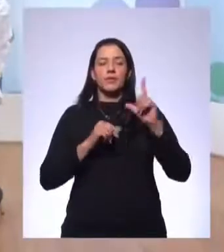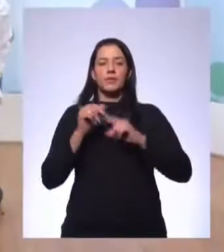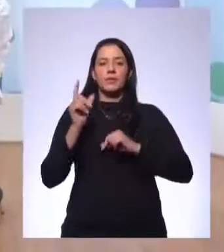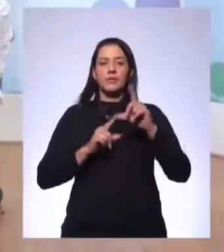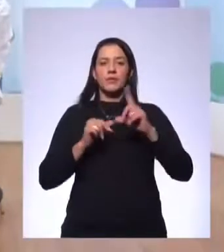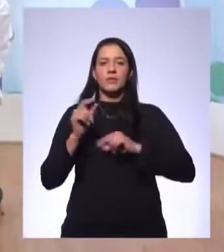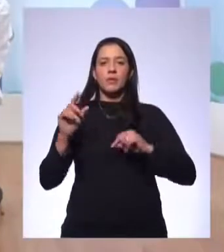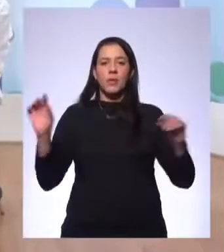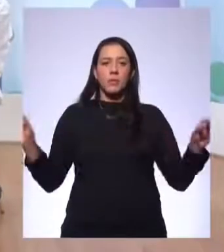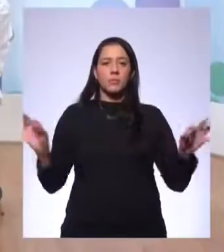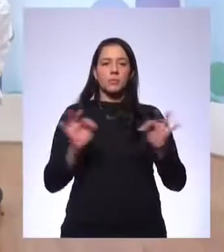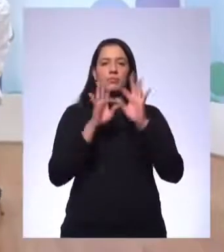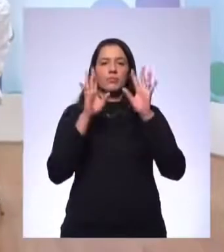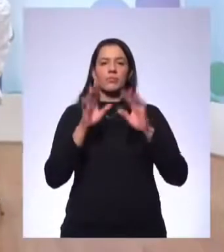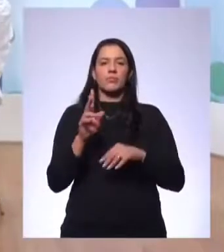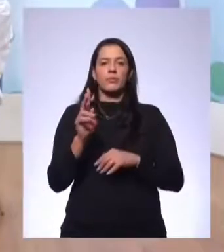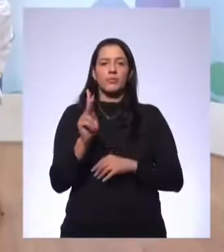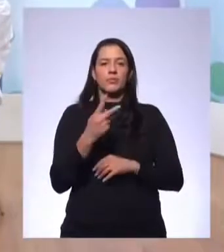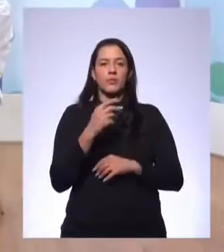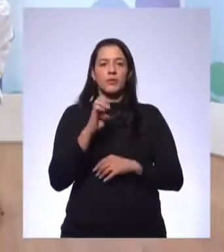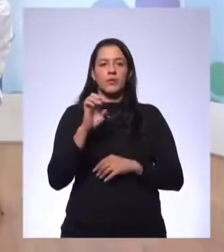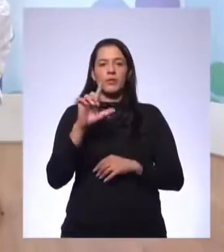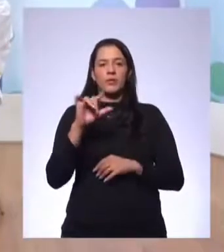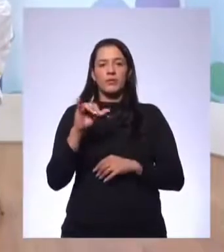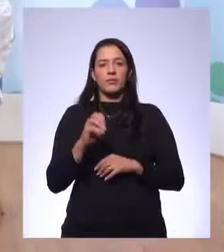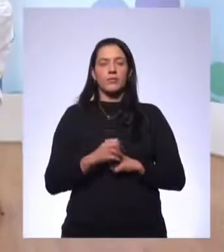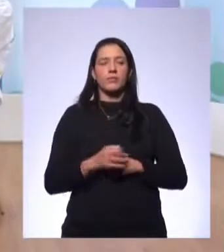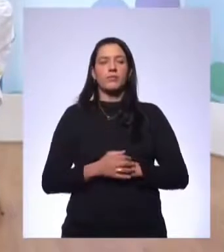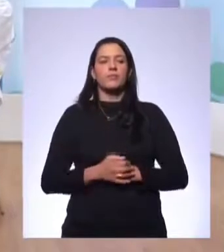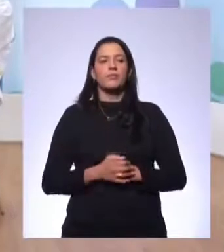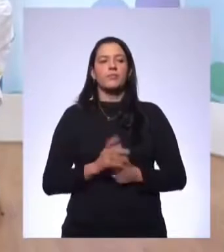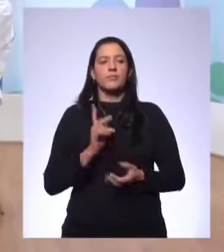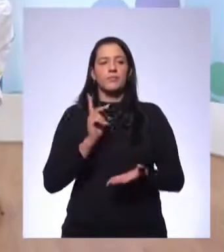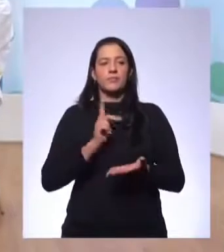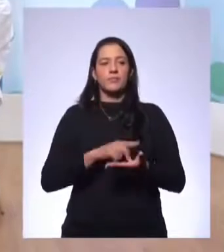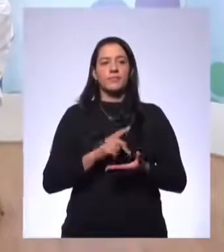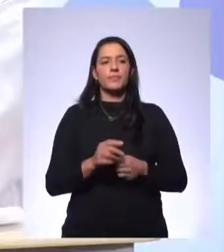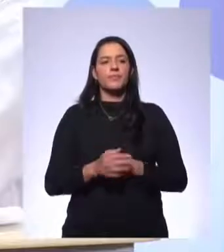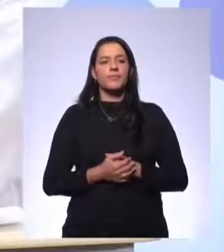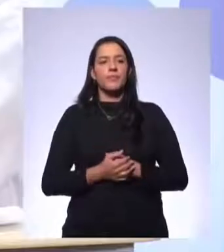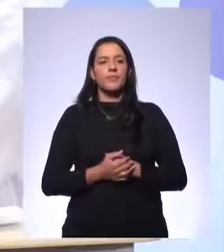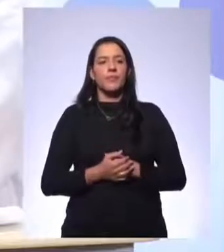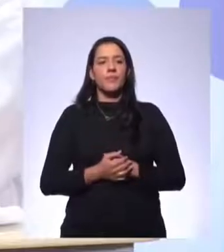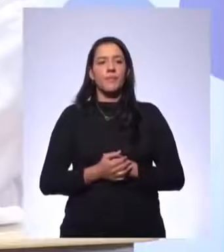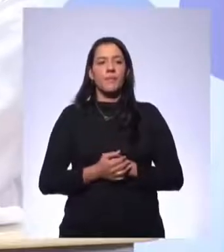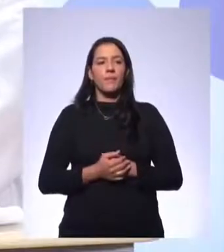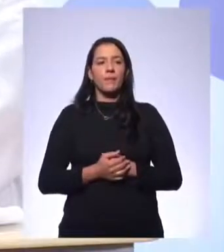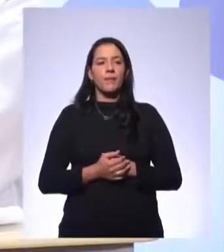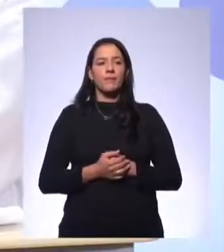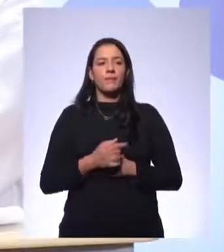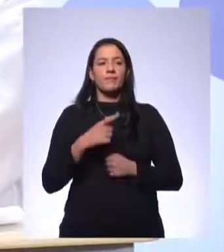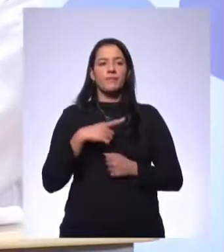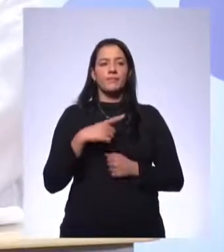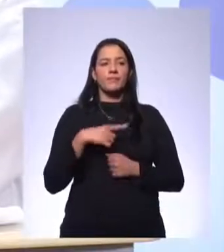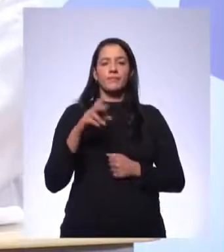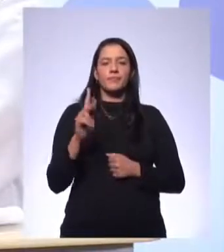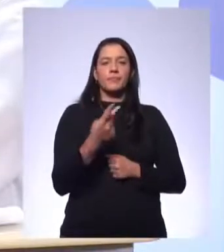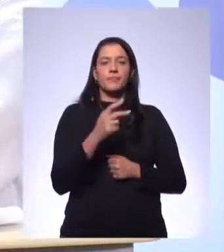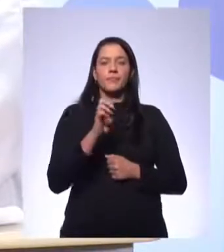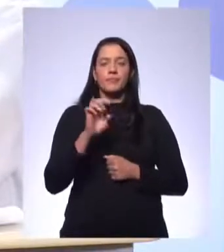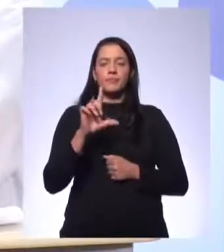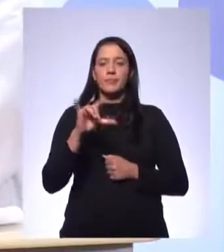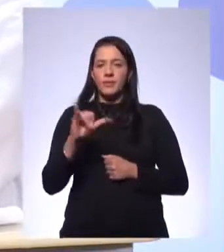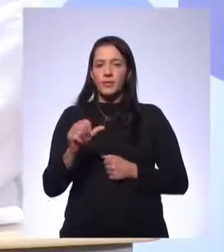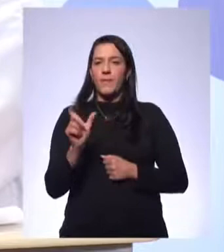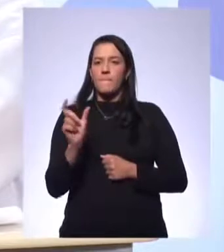se fundindo e formando hélio. Isso é verdade e não tem como contestar, tá bom? Inclusive, né, professor, o hélio, a palavra hélio vem do grego,